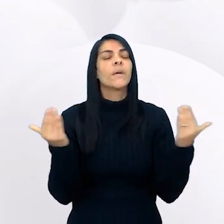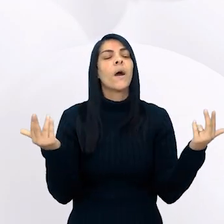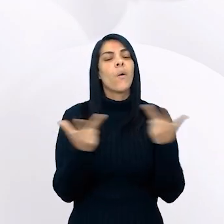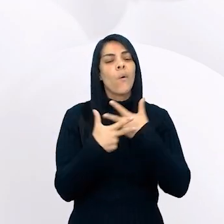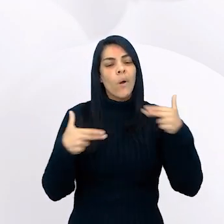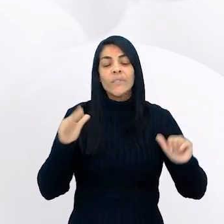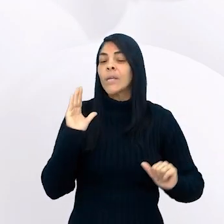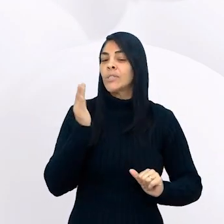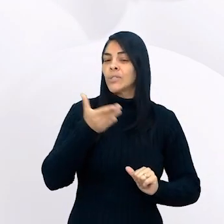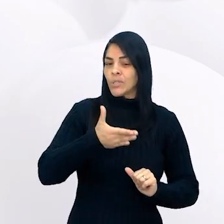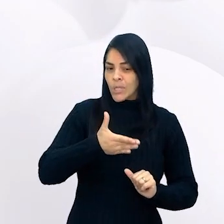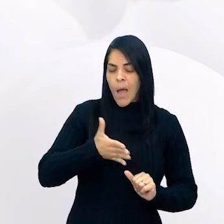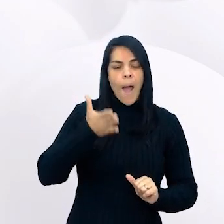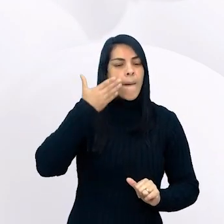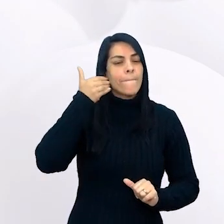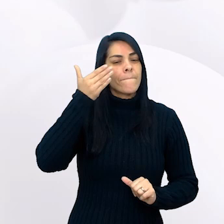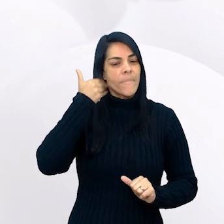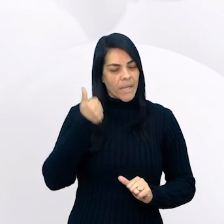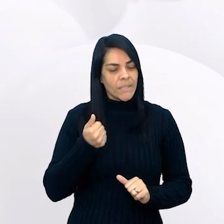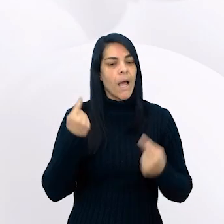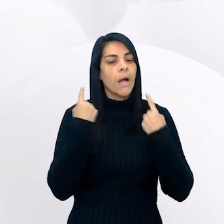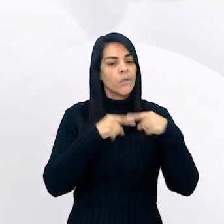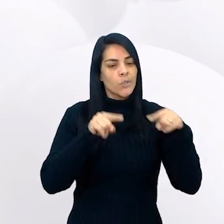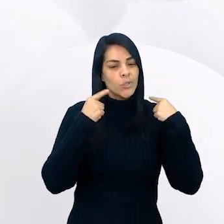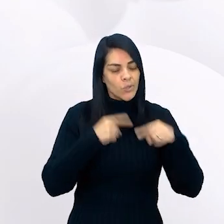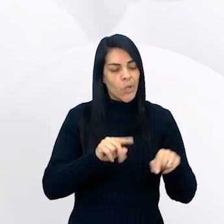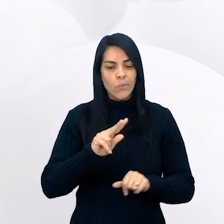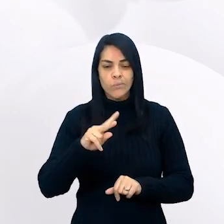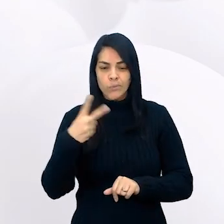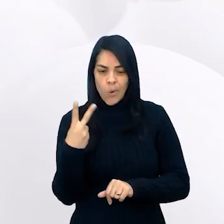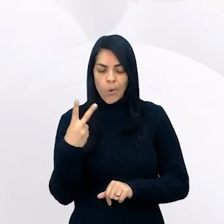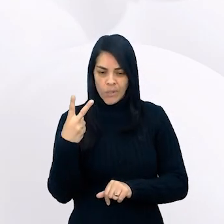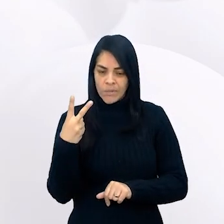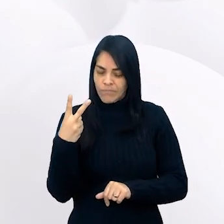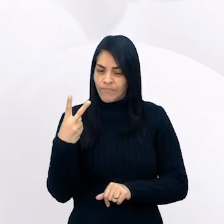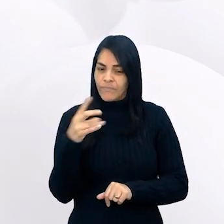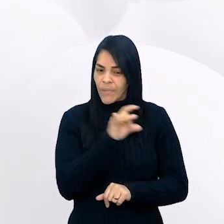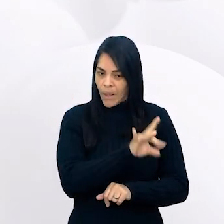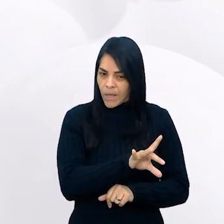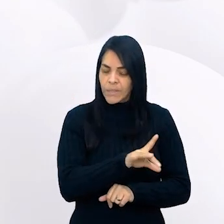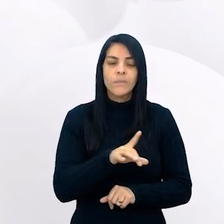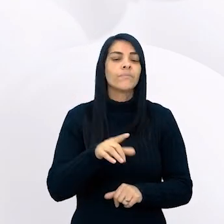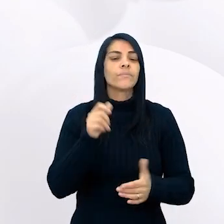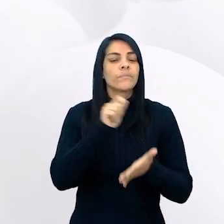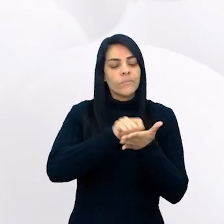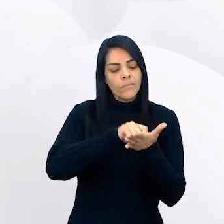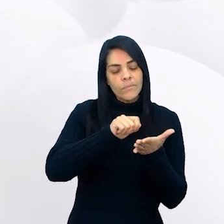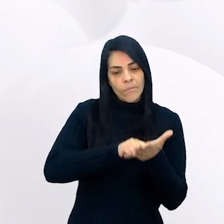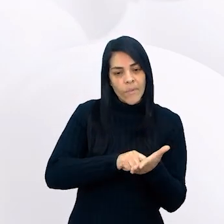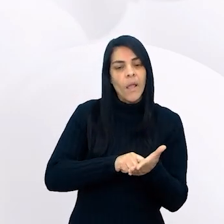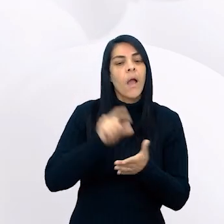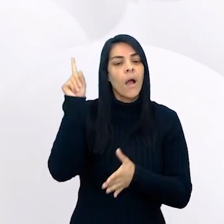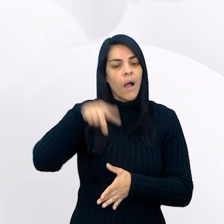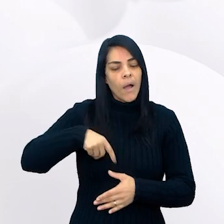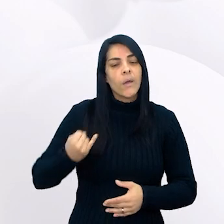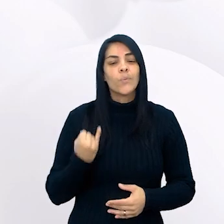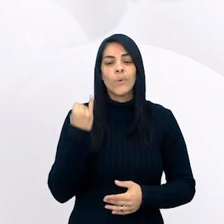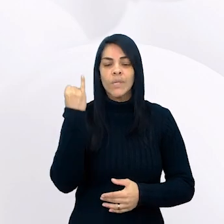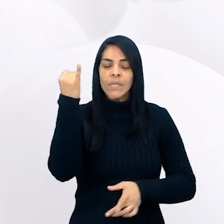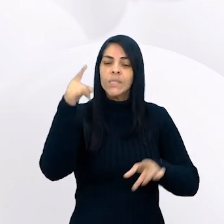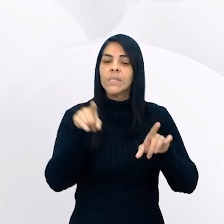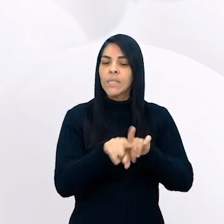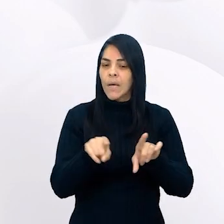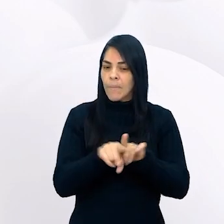aprendeu. A discussão, né, entre pares e entre as duplas, né, a anotação, a escrita, né, que é muito